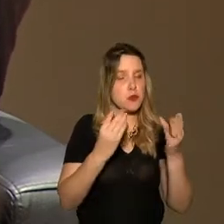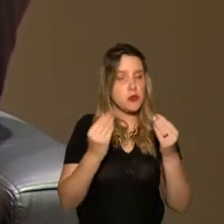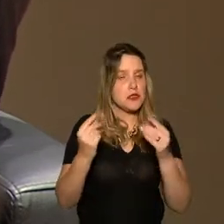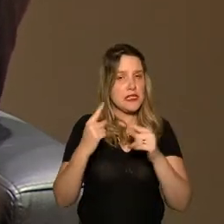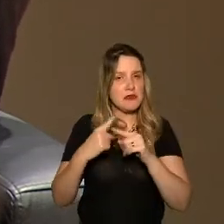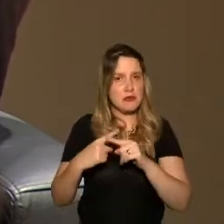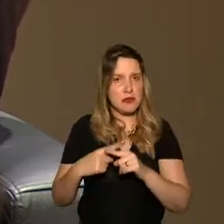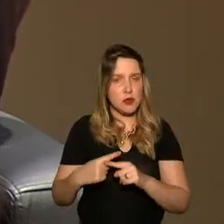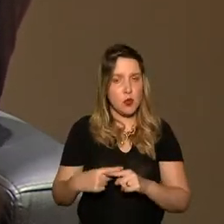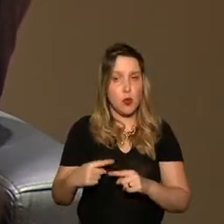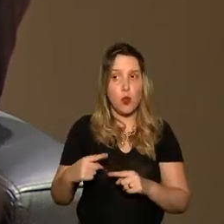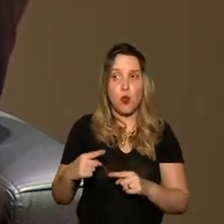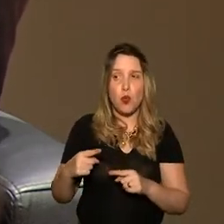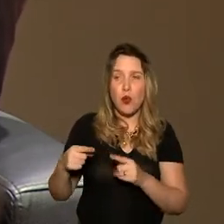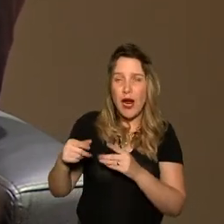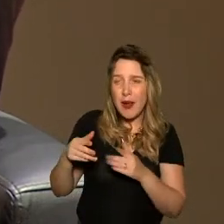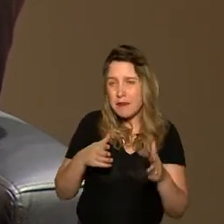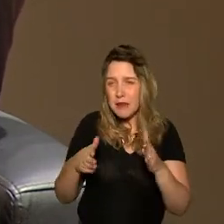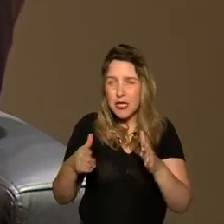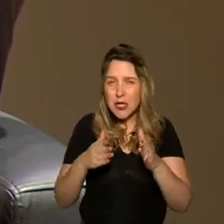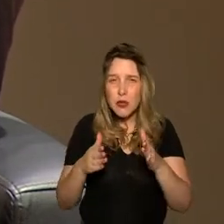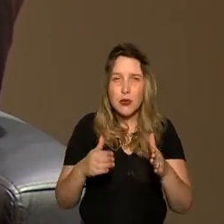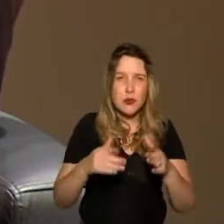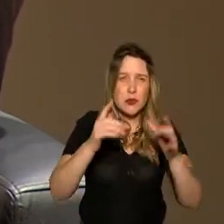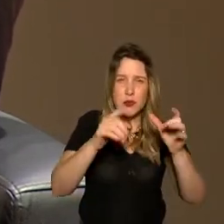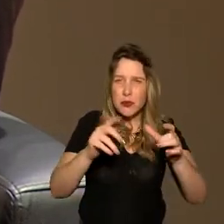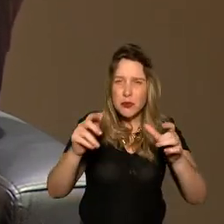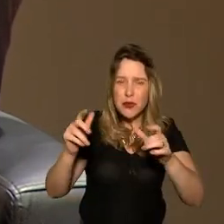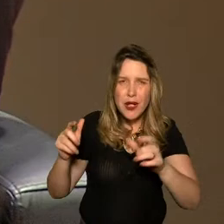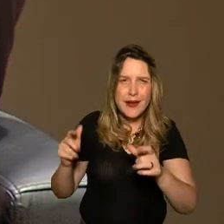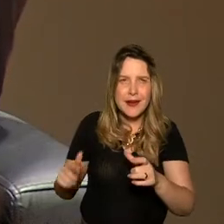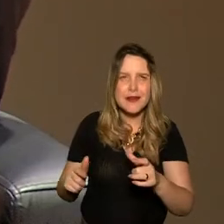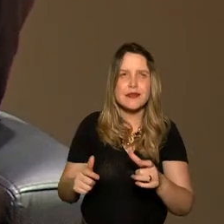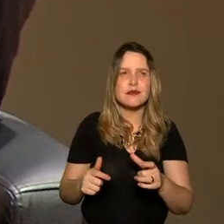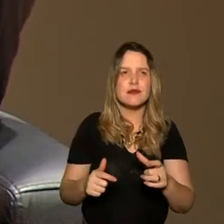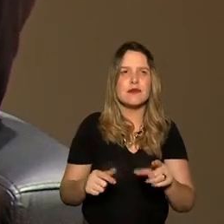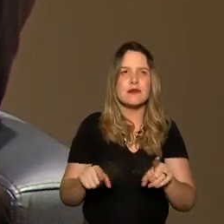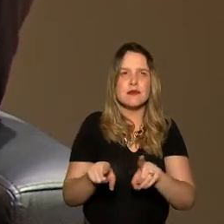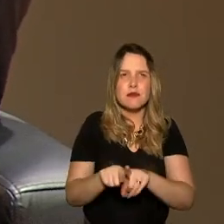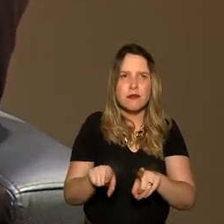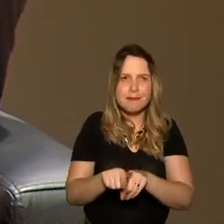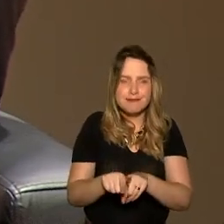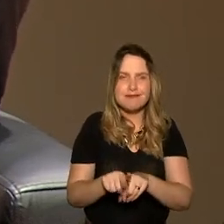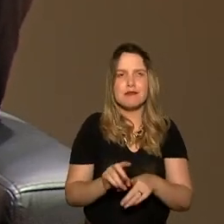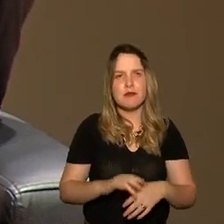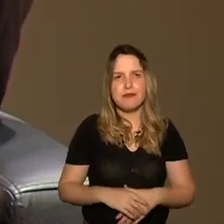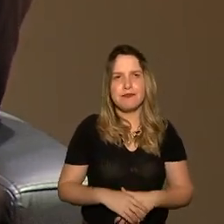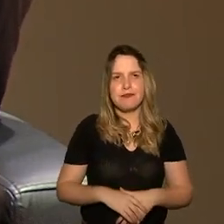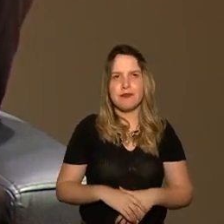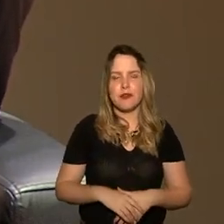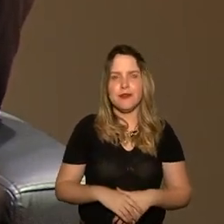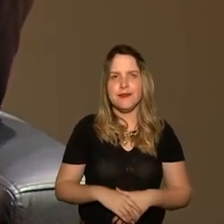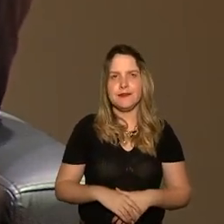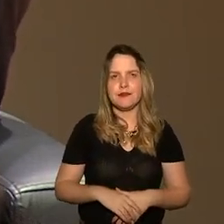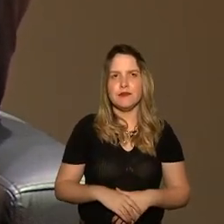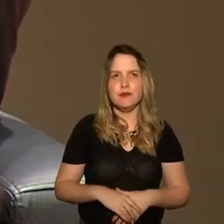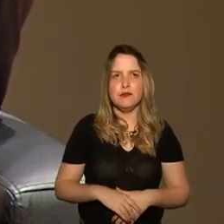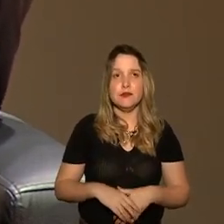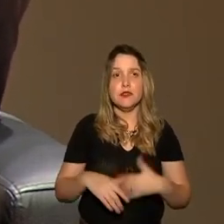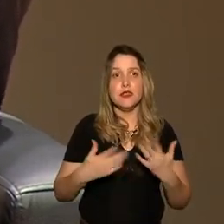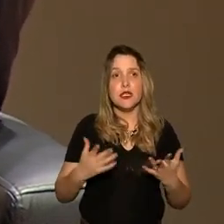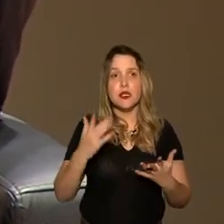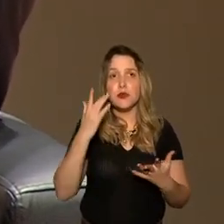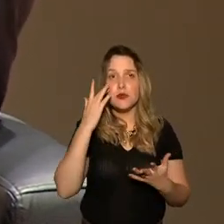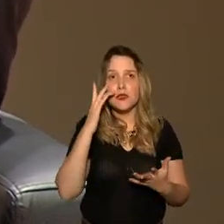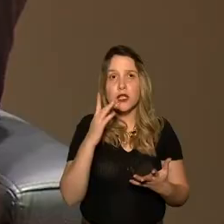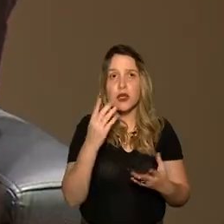vezes os trajetos e a mobilidade urbana entendeu E os acessos eles são difíceis né então não